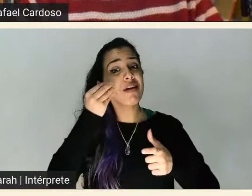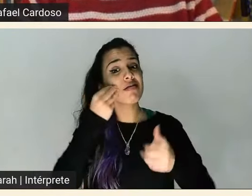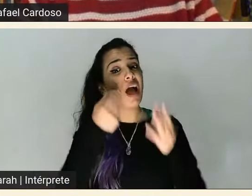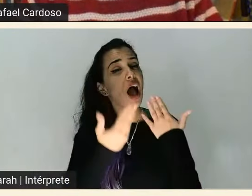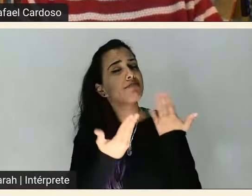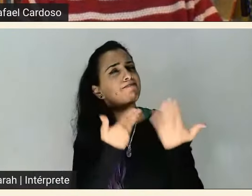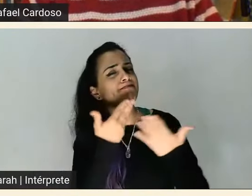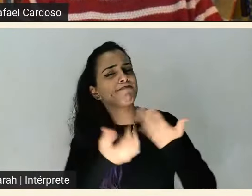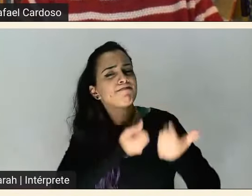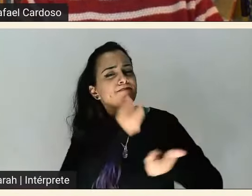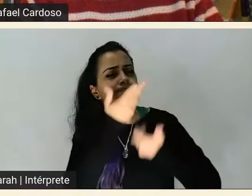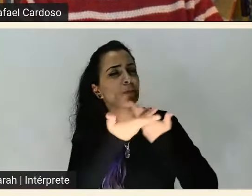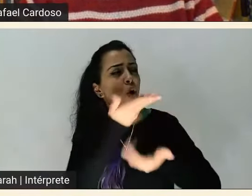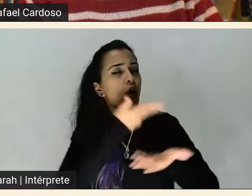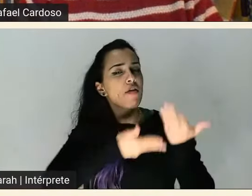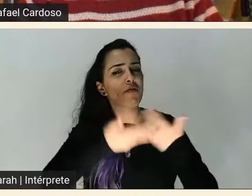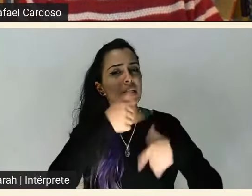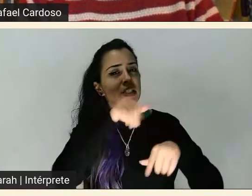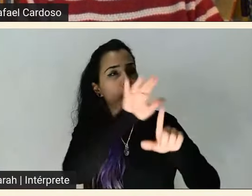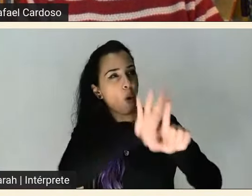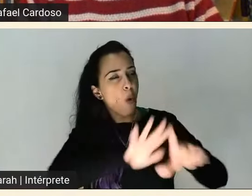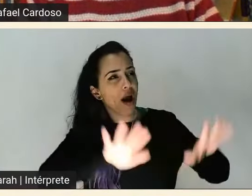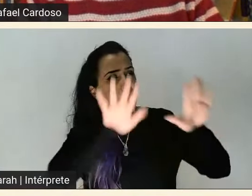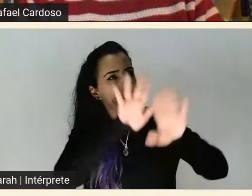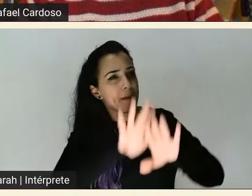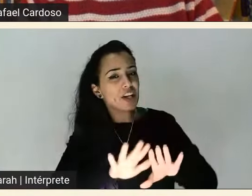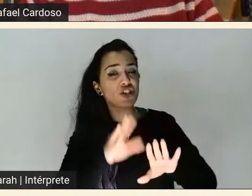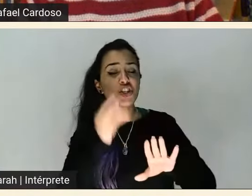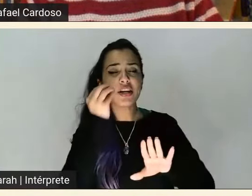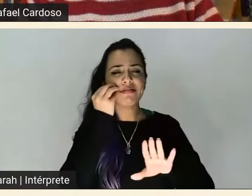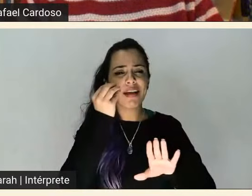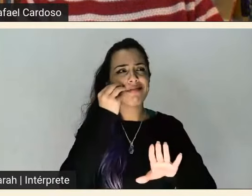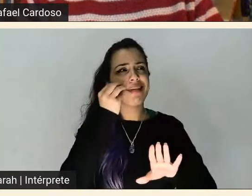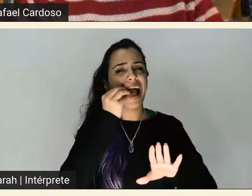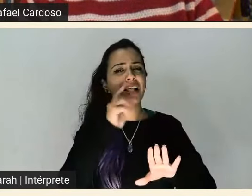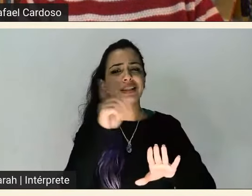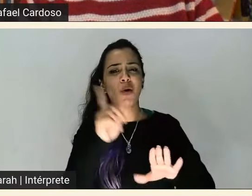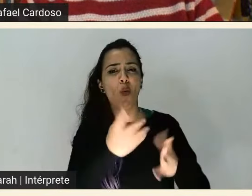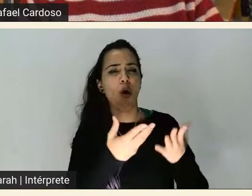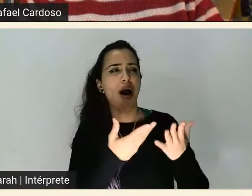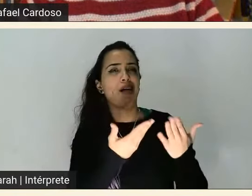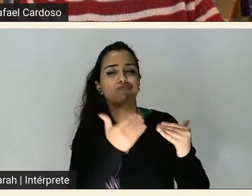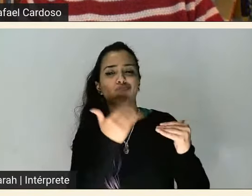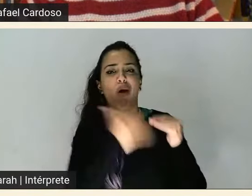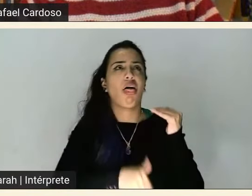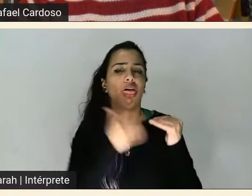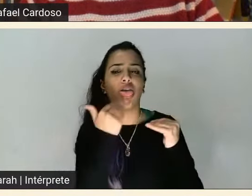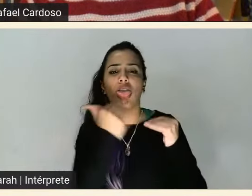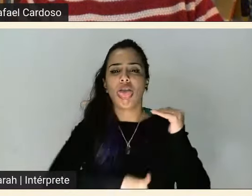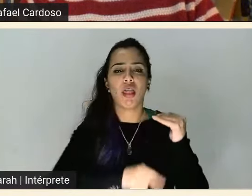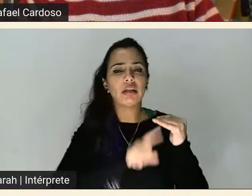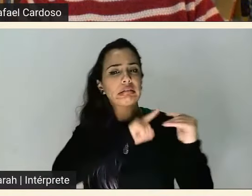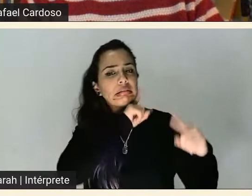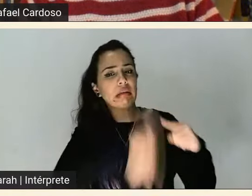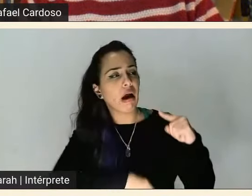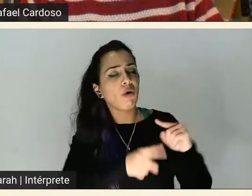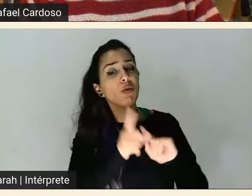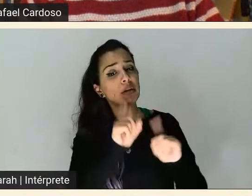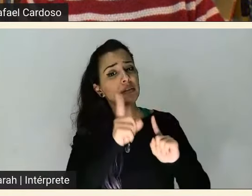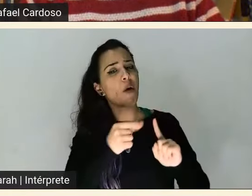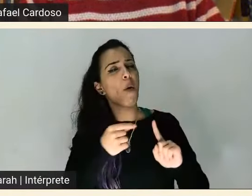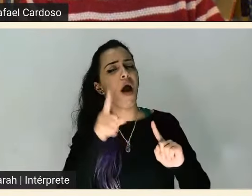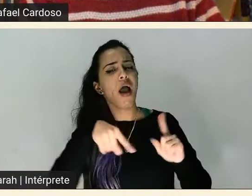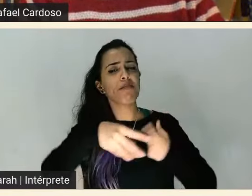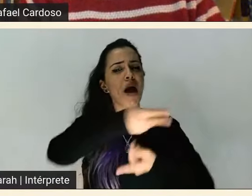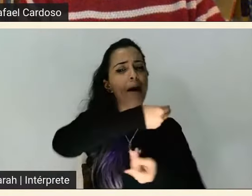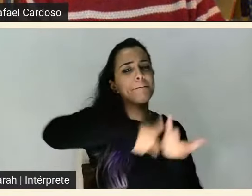imagens e sair desse campo de negação delas. Eu acho que em uma parte ele é muito importante a